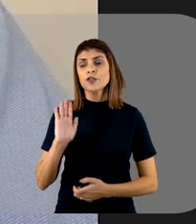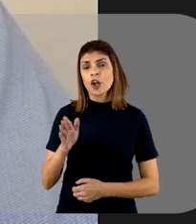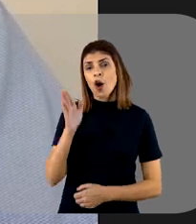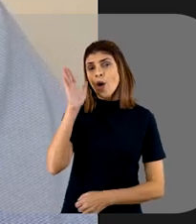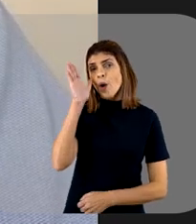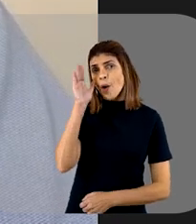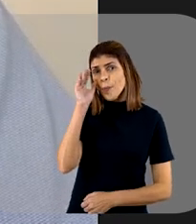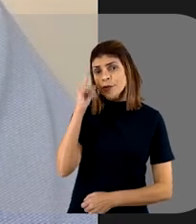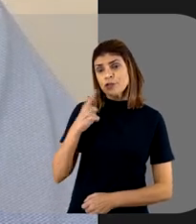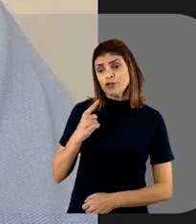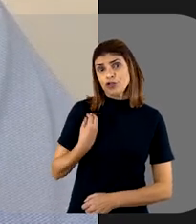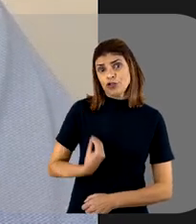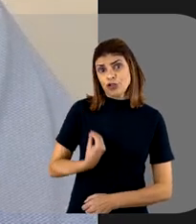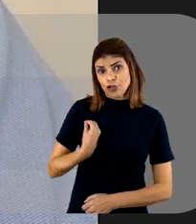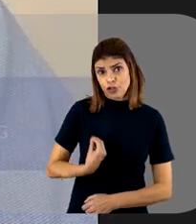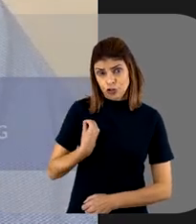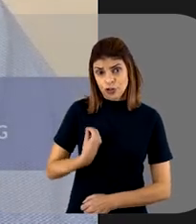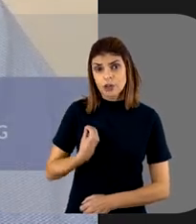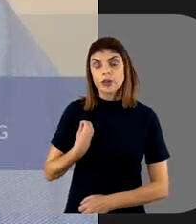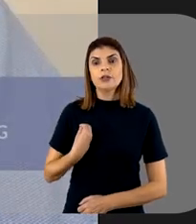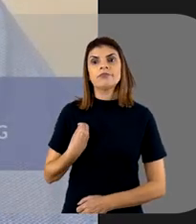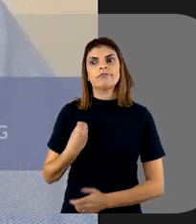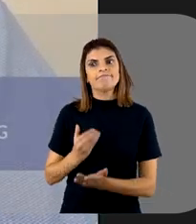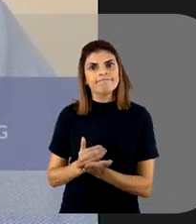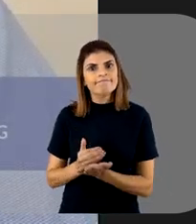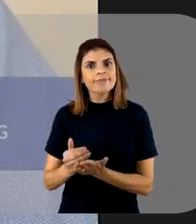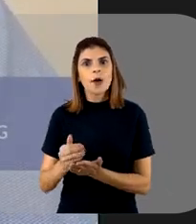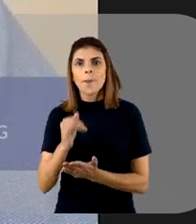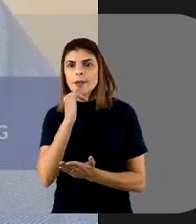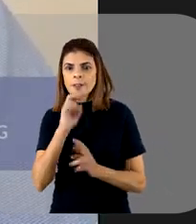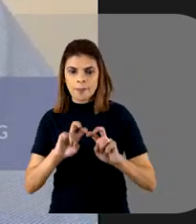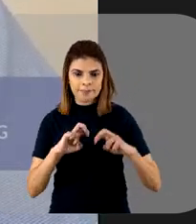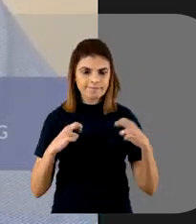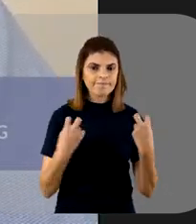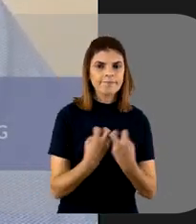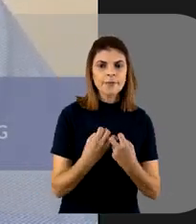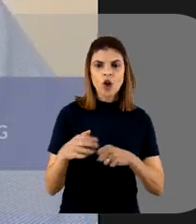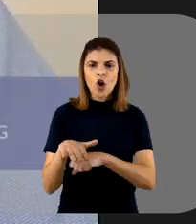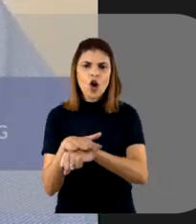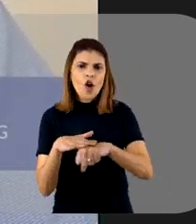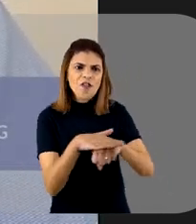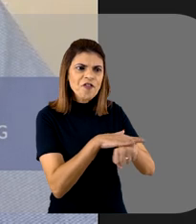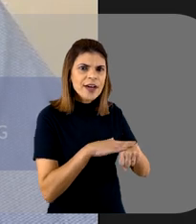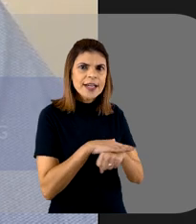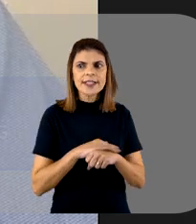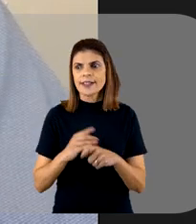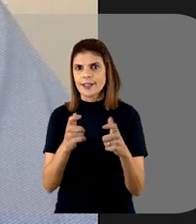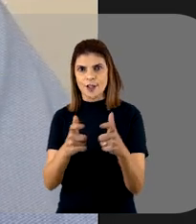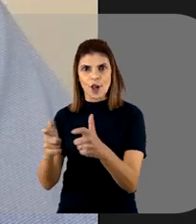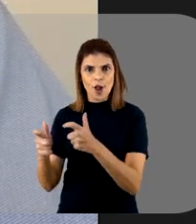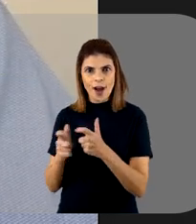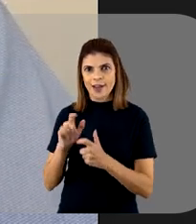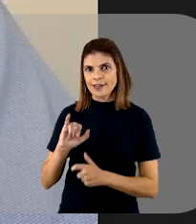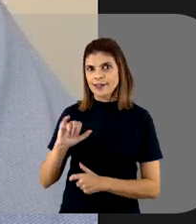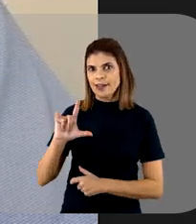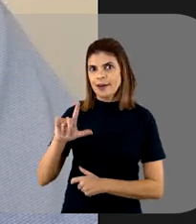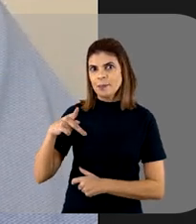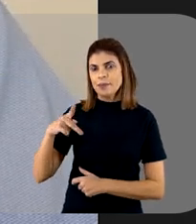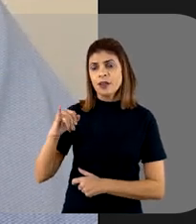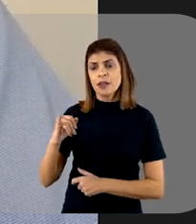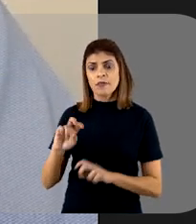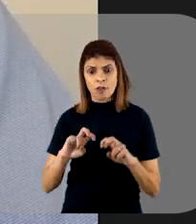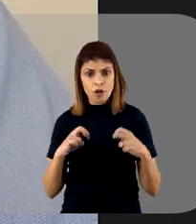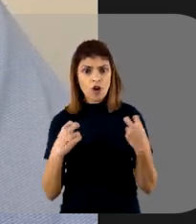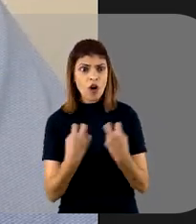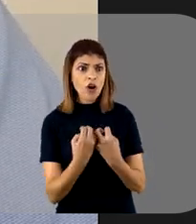gente observa também a presença de iniciativas como rodas de conversa dentro da LPI, né? E as